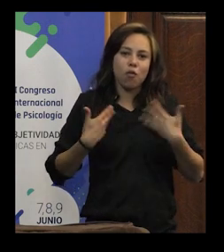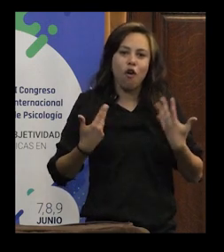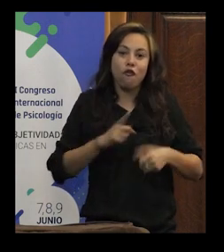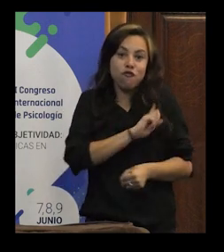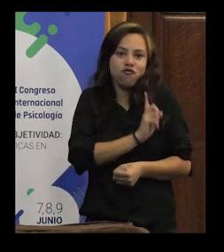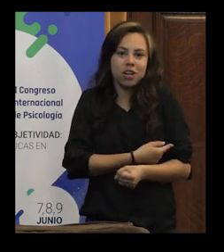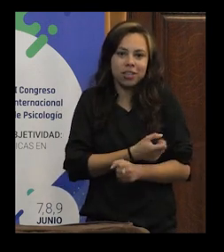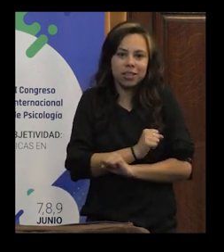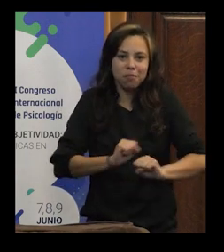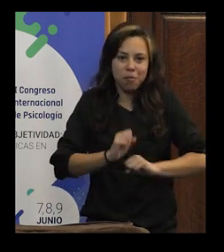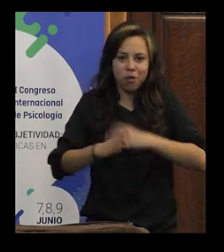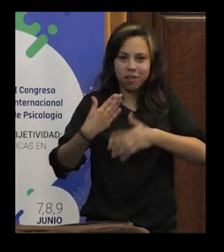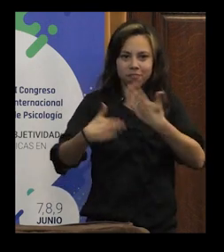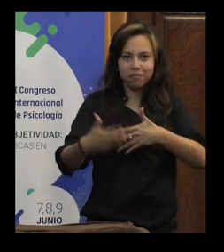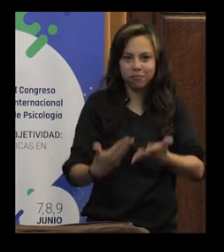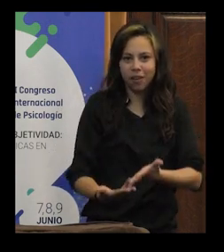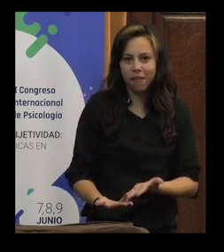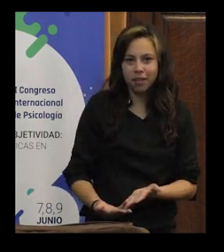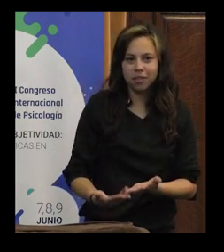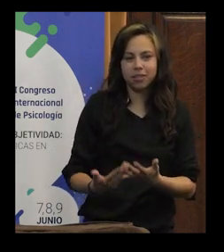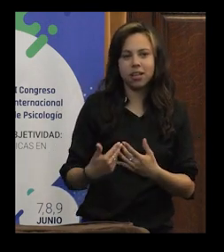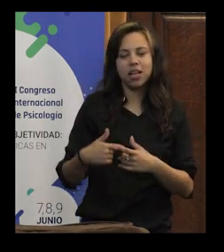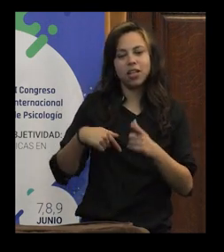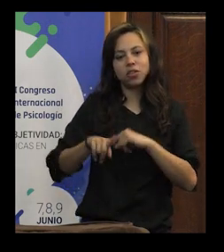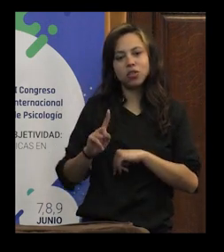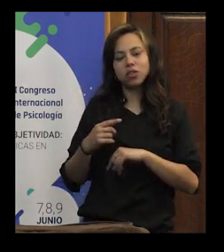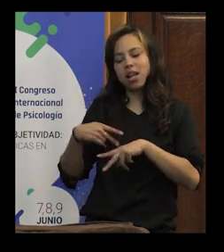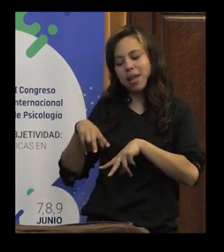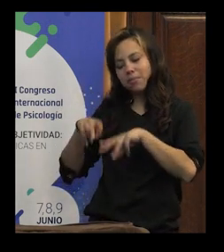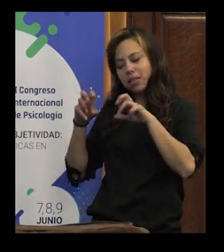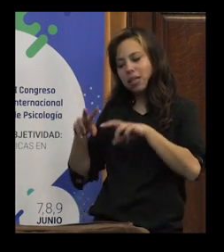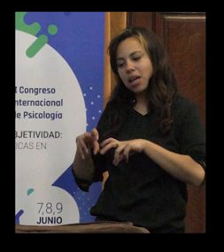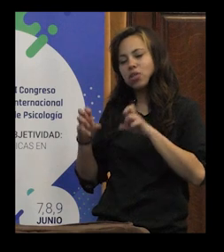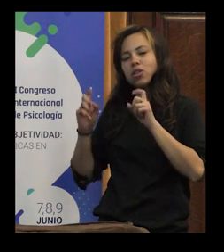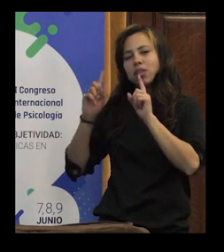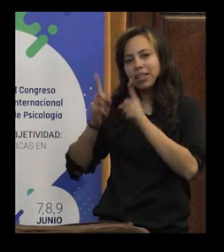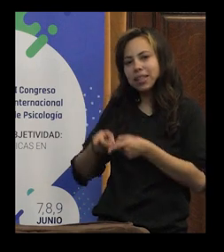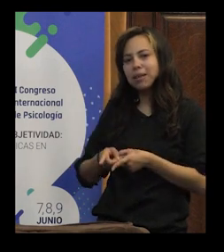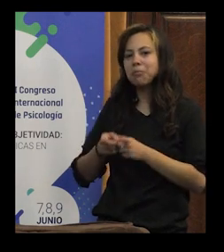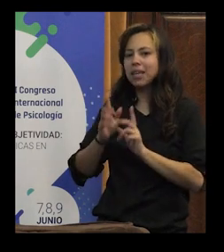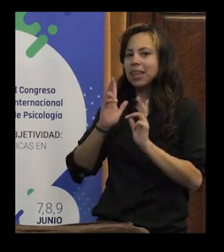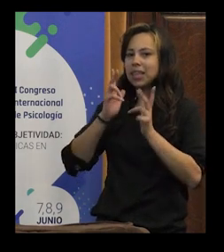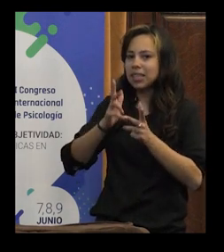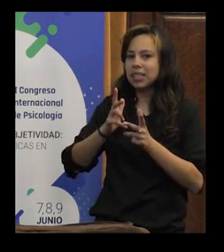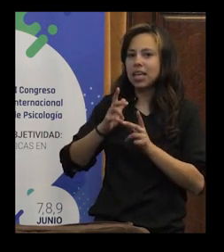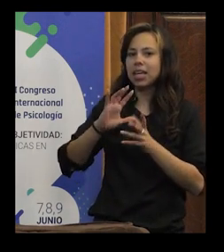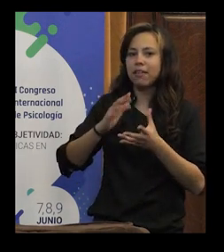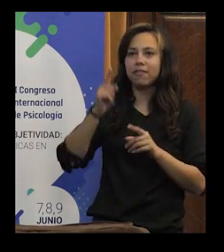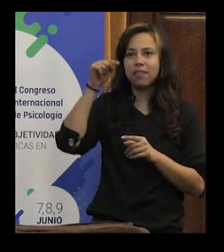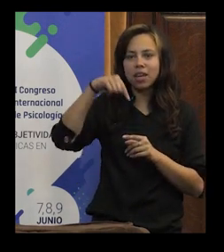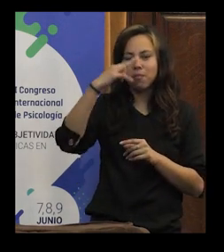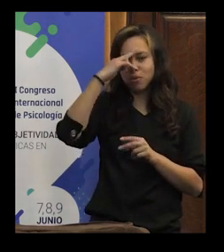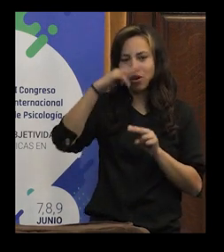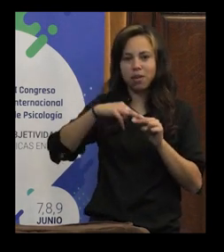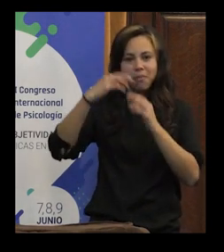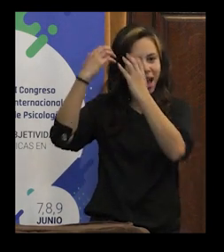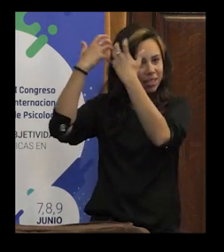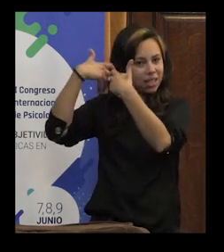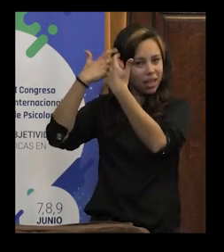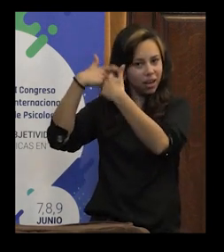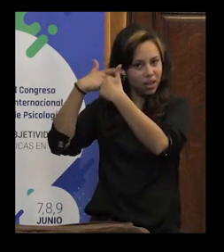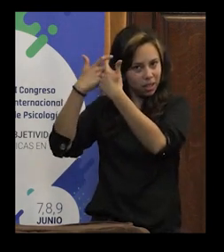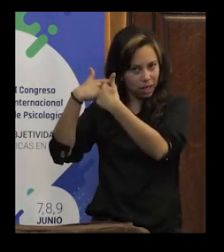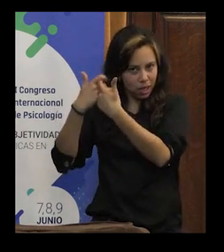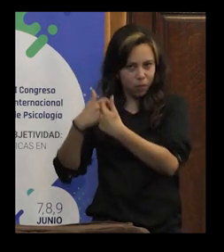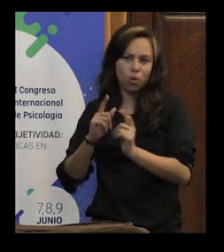científica, que leva à alteração contínua dos indicadores de risco. E também como